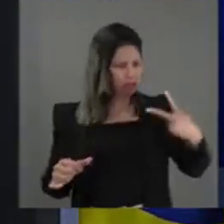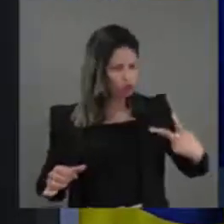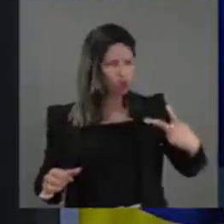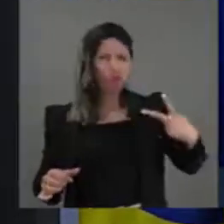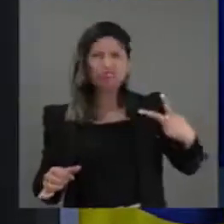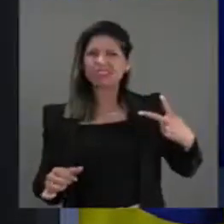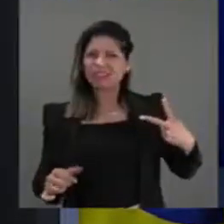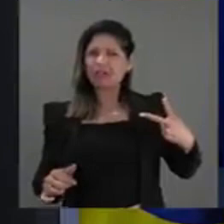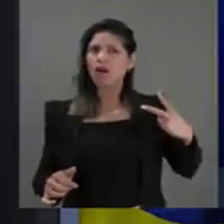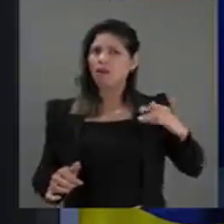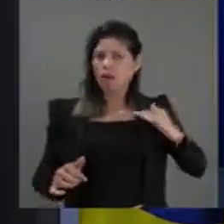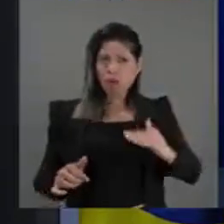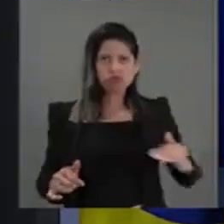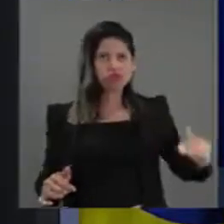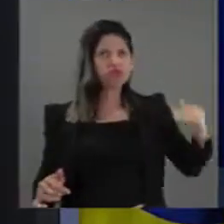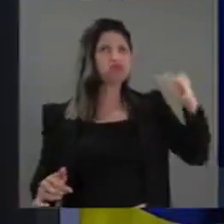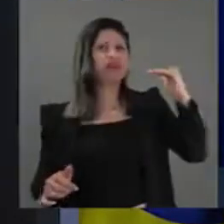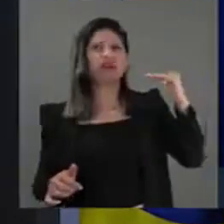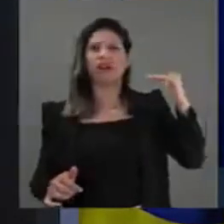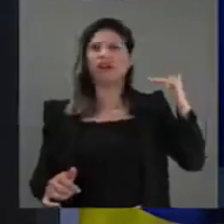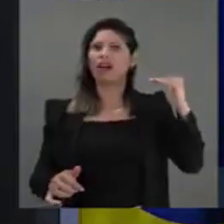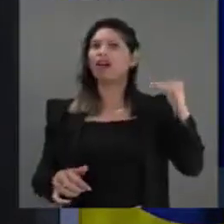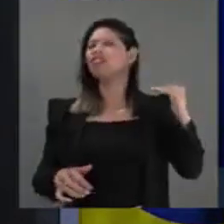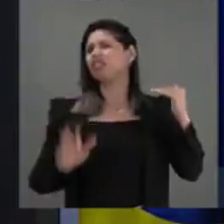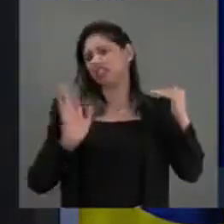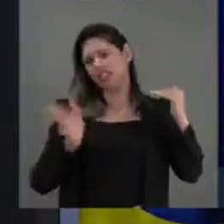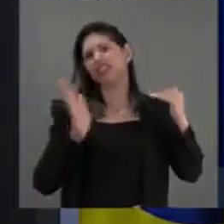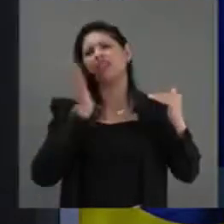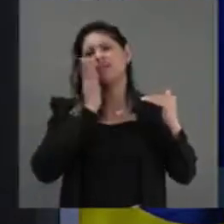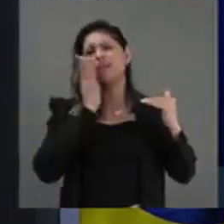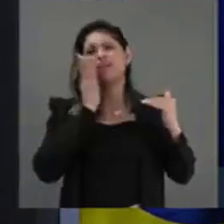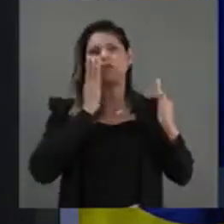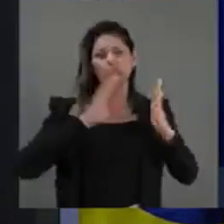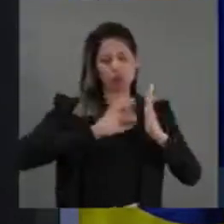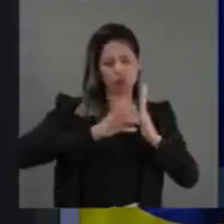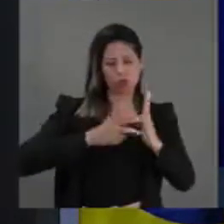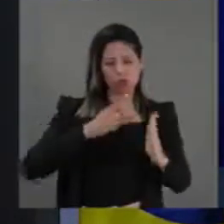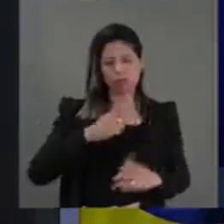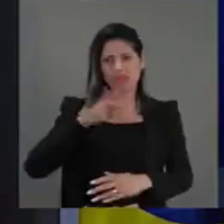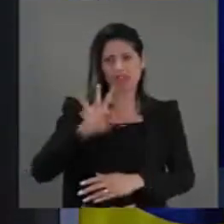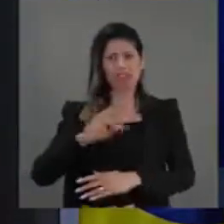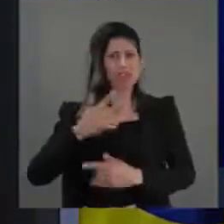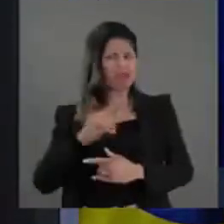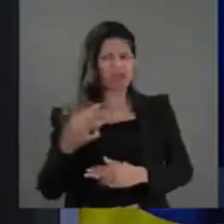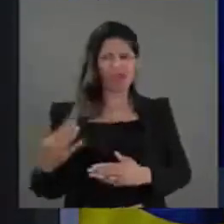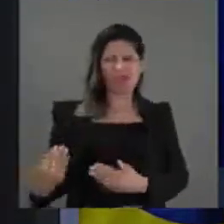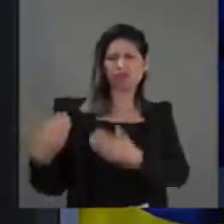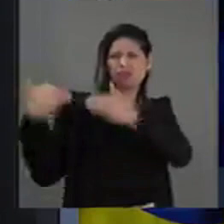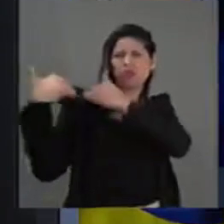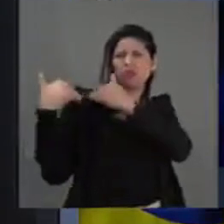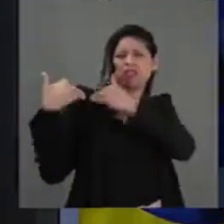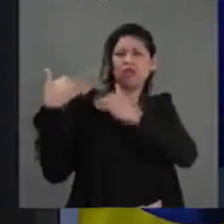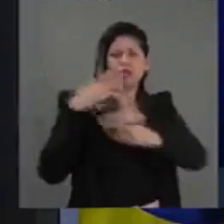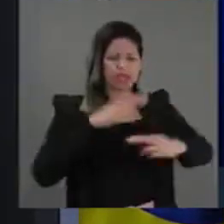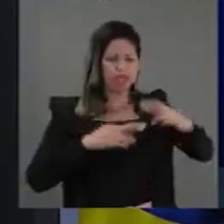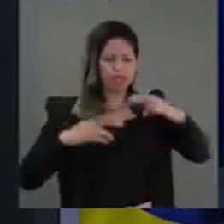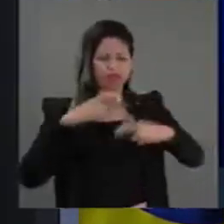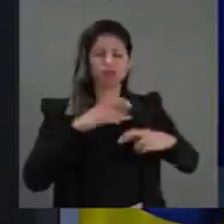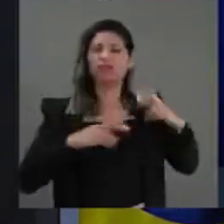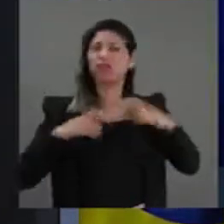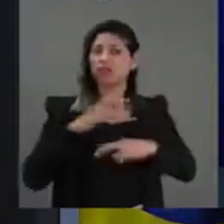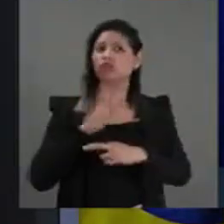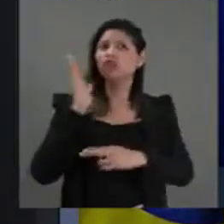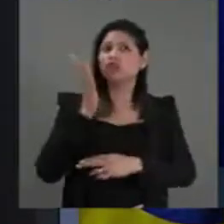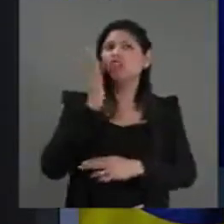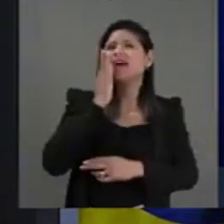do PT, que não tem responsabilidade fiscal. Estamos vendo aí as próprias declarações do presidente